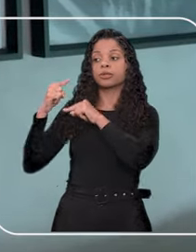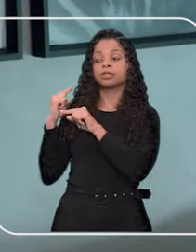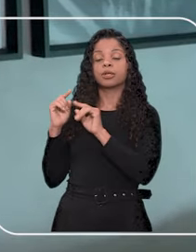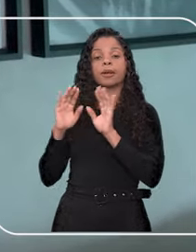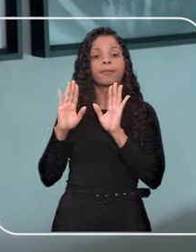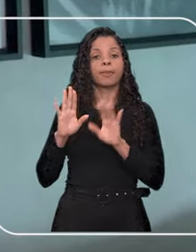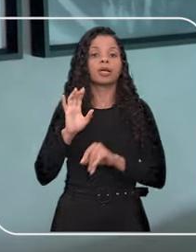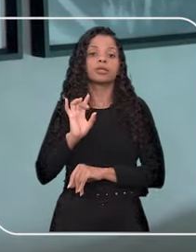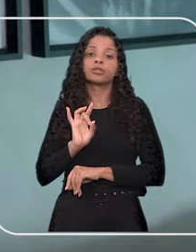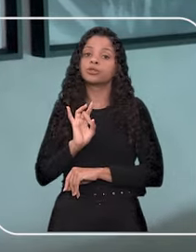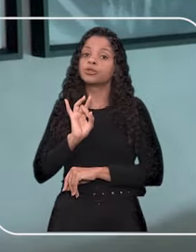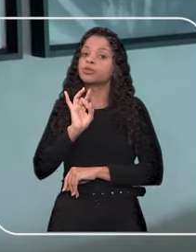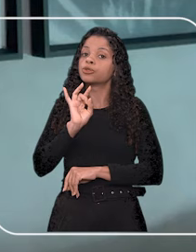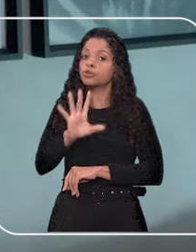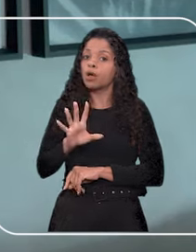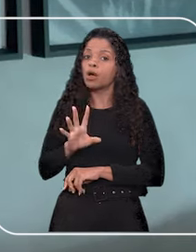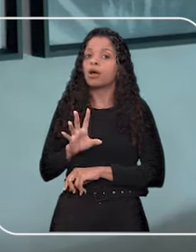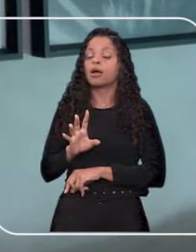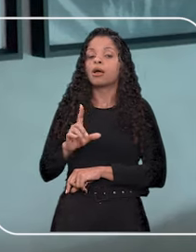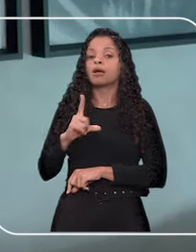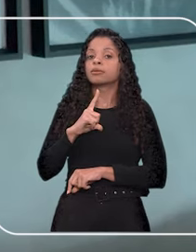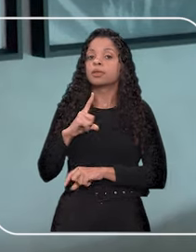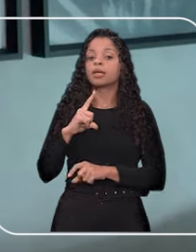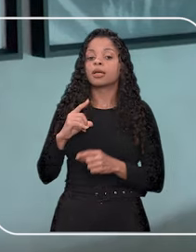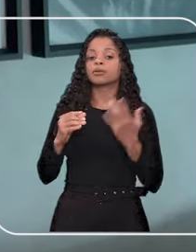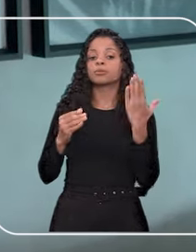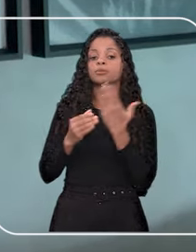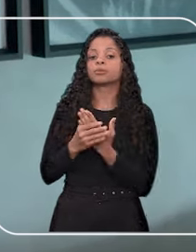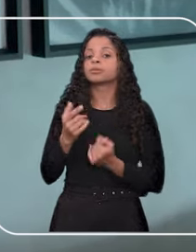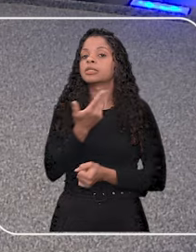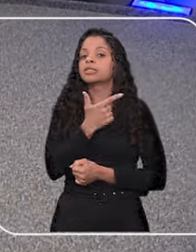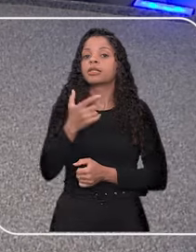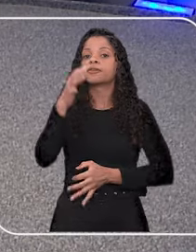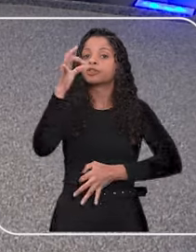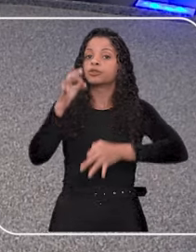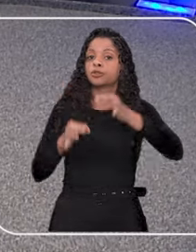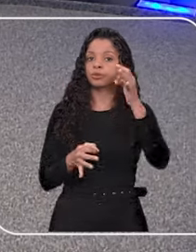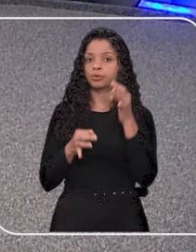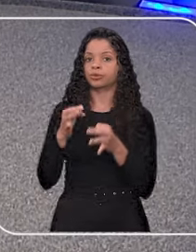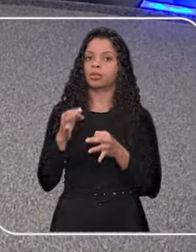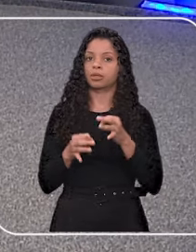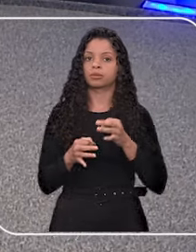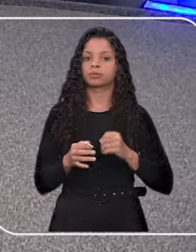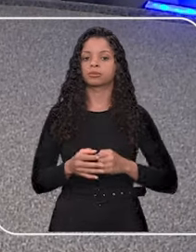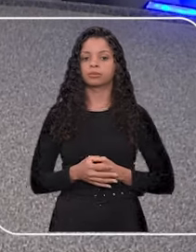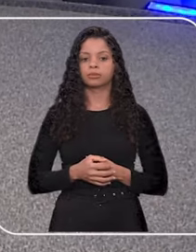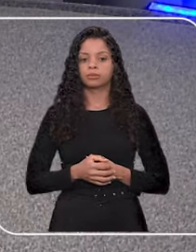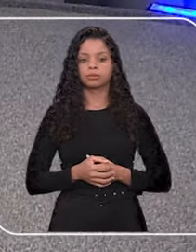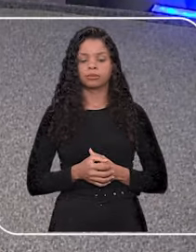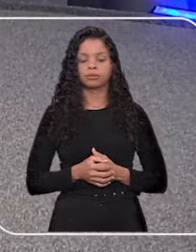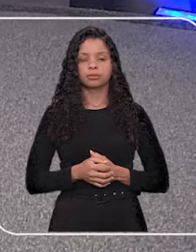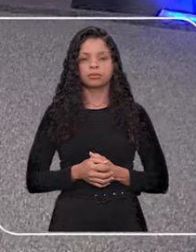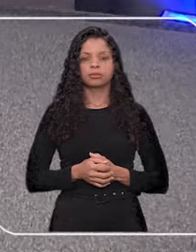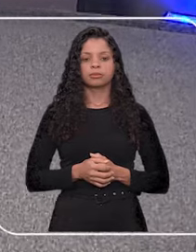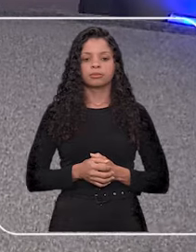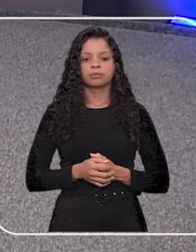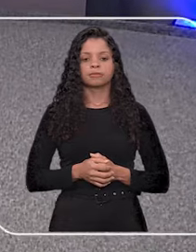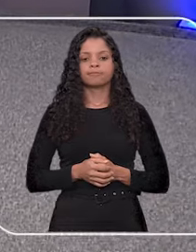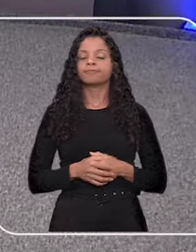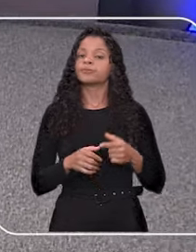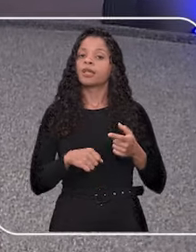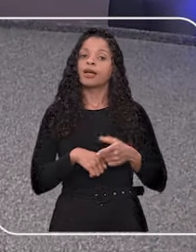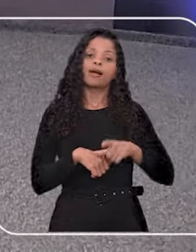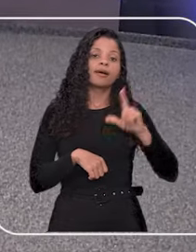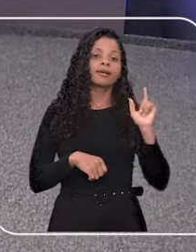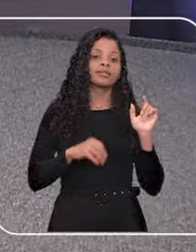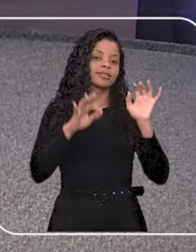só retroage apenas naqueles casos que não houve o trânsito em julgado e